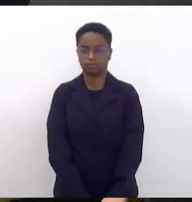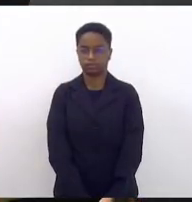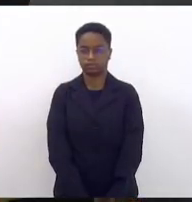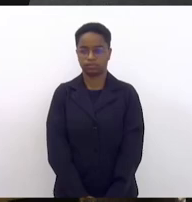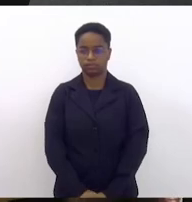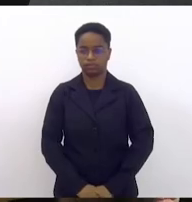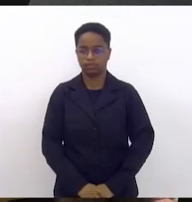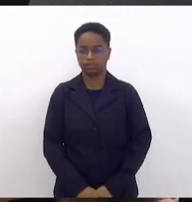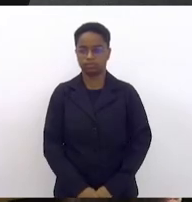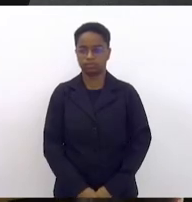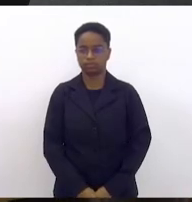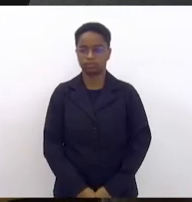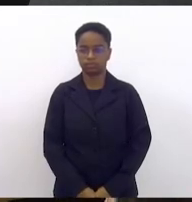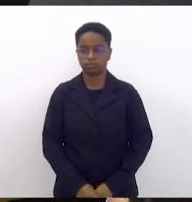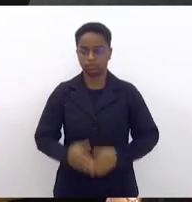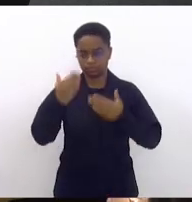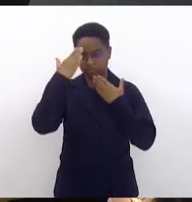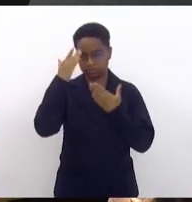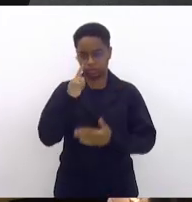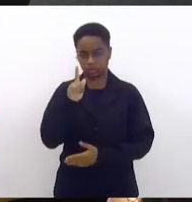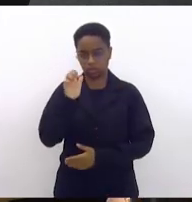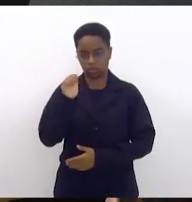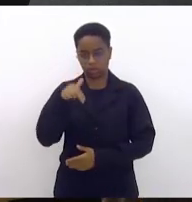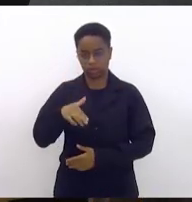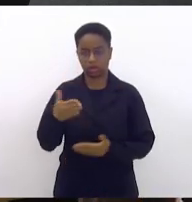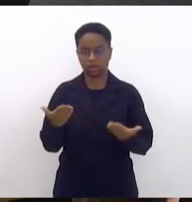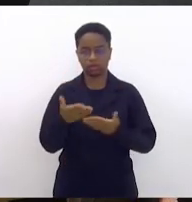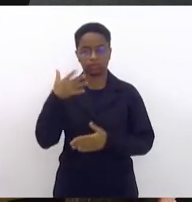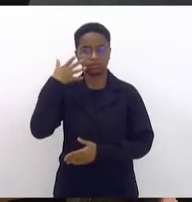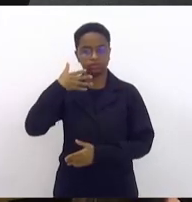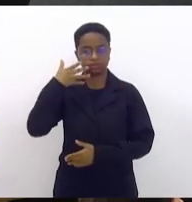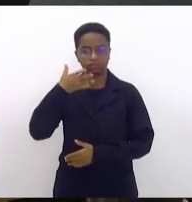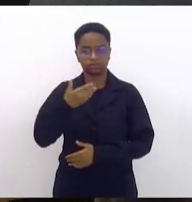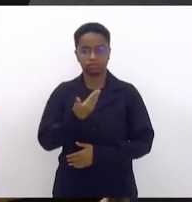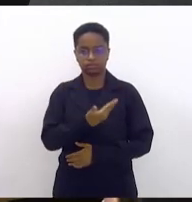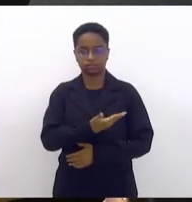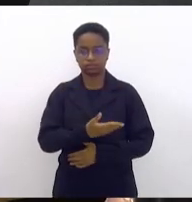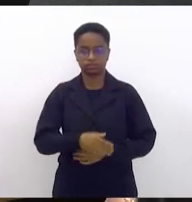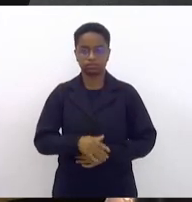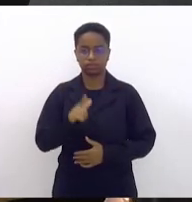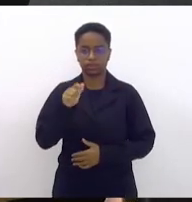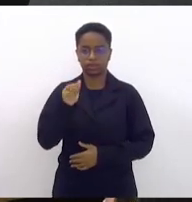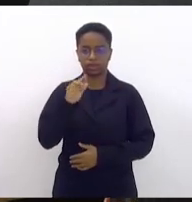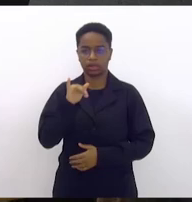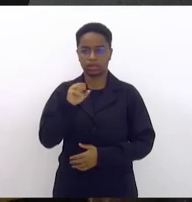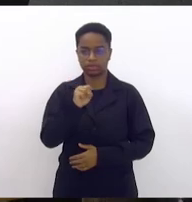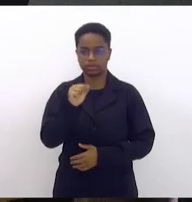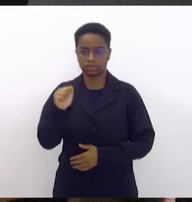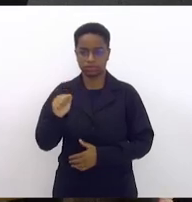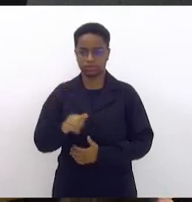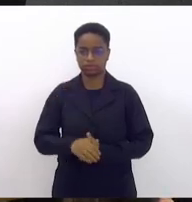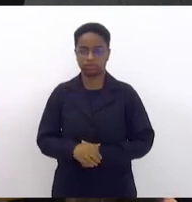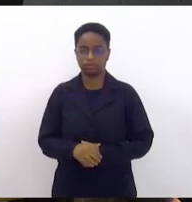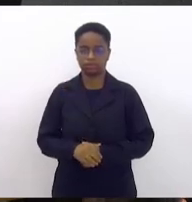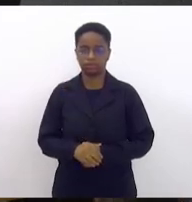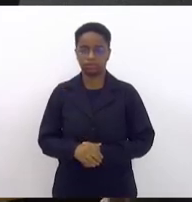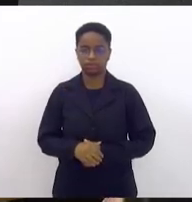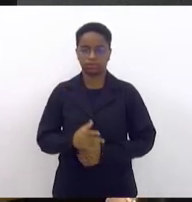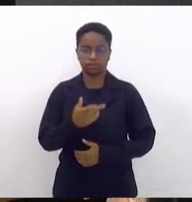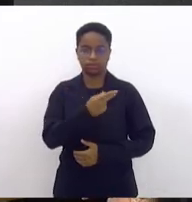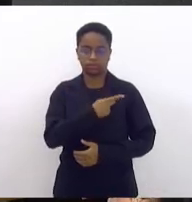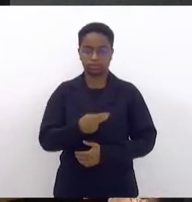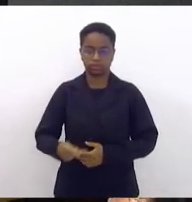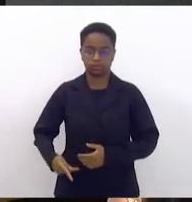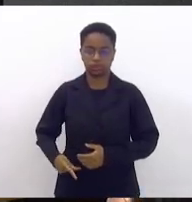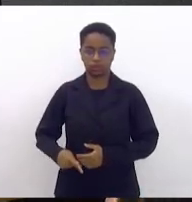parlamentar Obrigado Luan com a palavra agora a Larissa Cristina Garcez Silva presidente